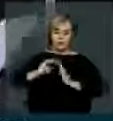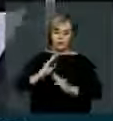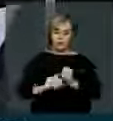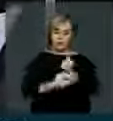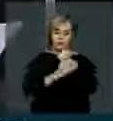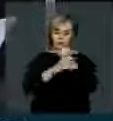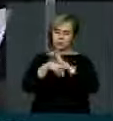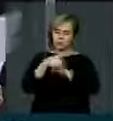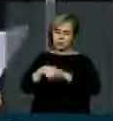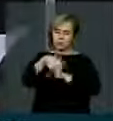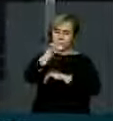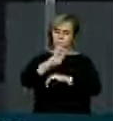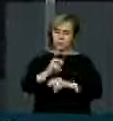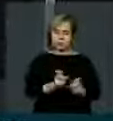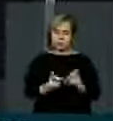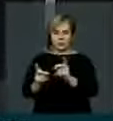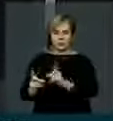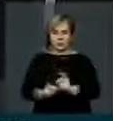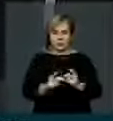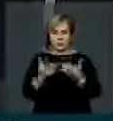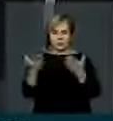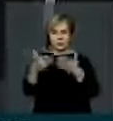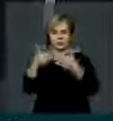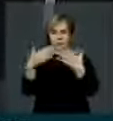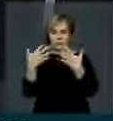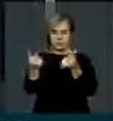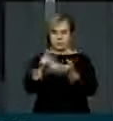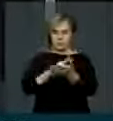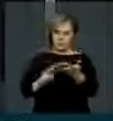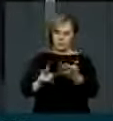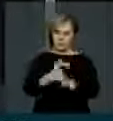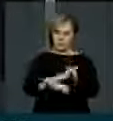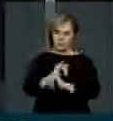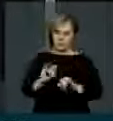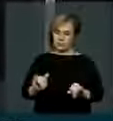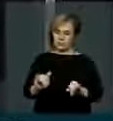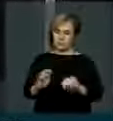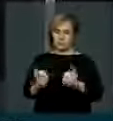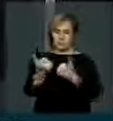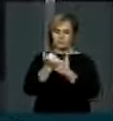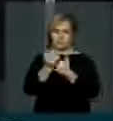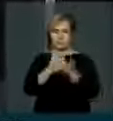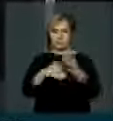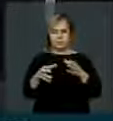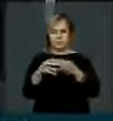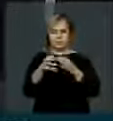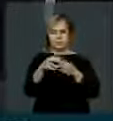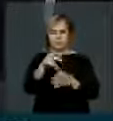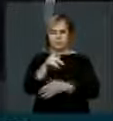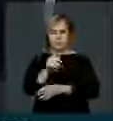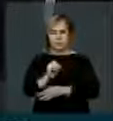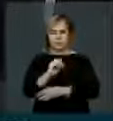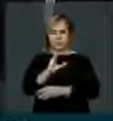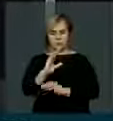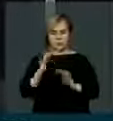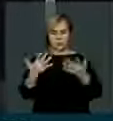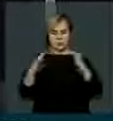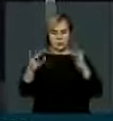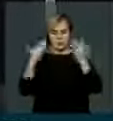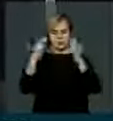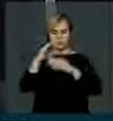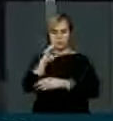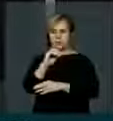no nosso país portanto queria dar aqui como lido esse pronunciamento em nome de toda a bancada do PSC em homenagem